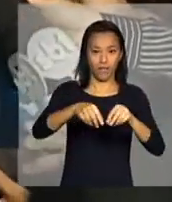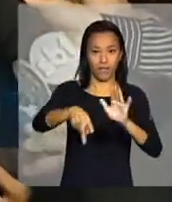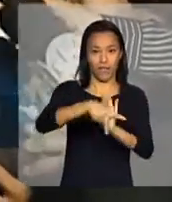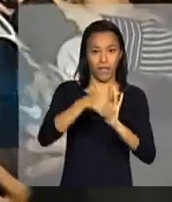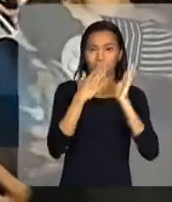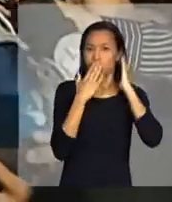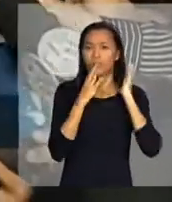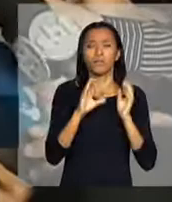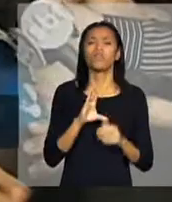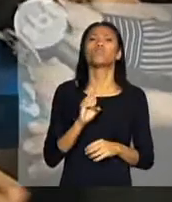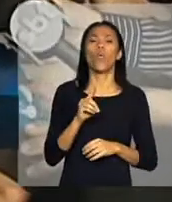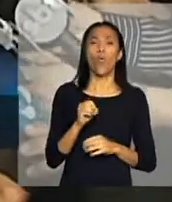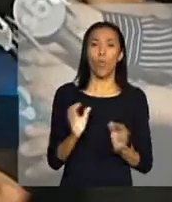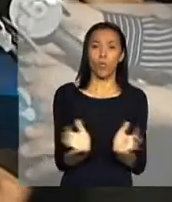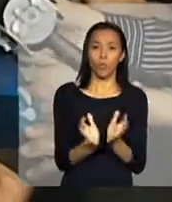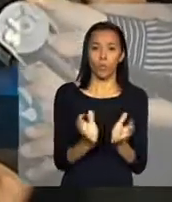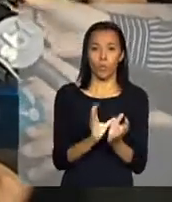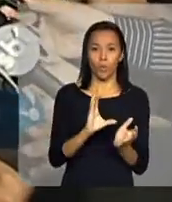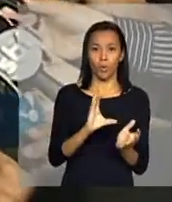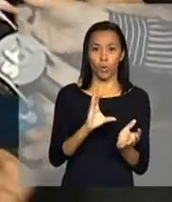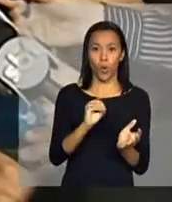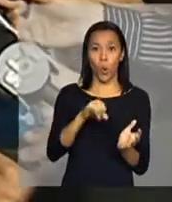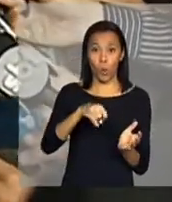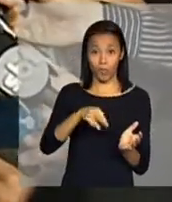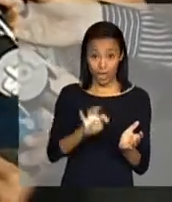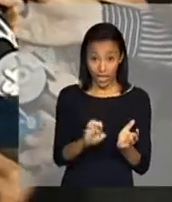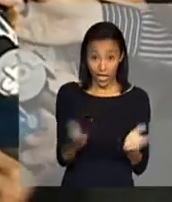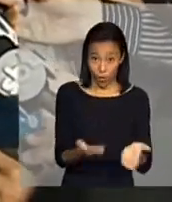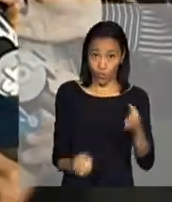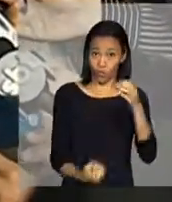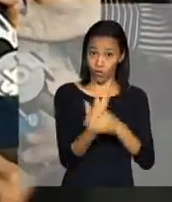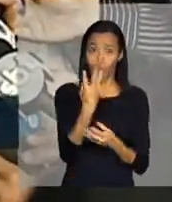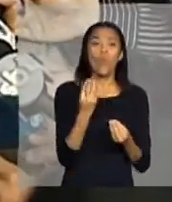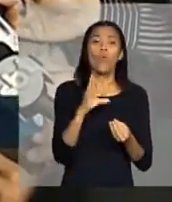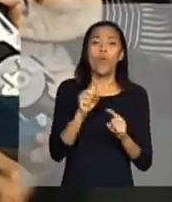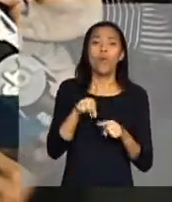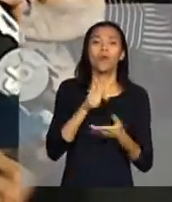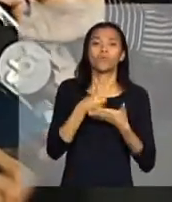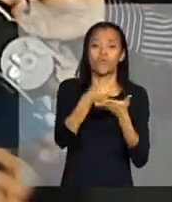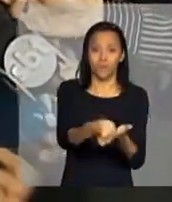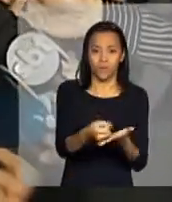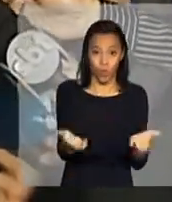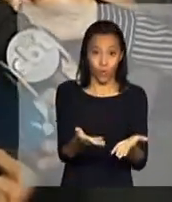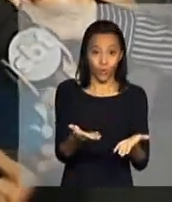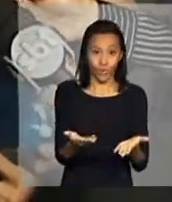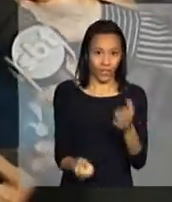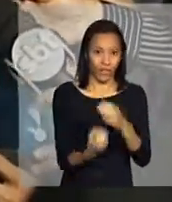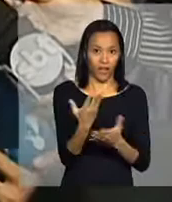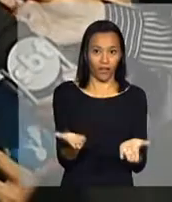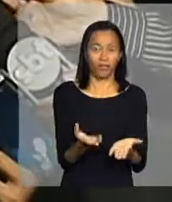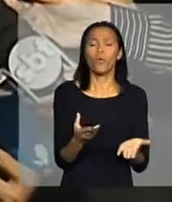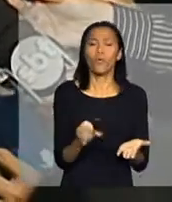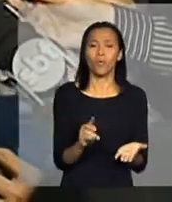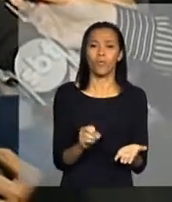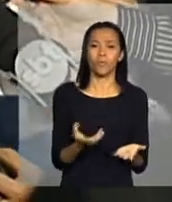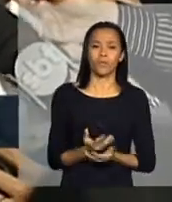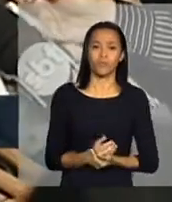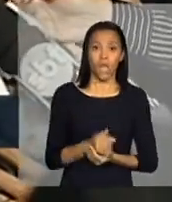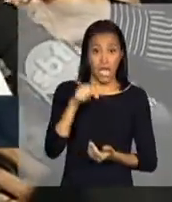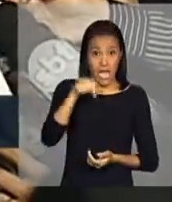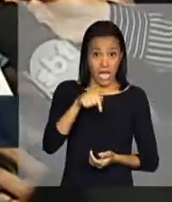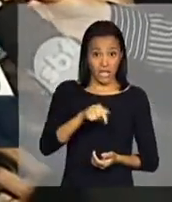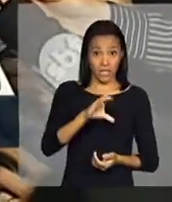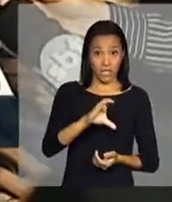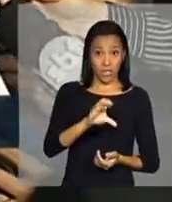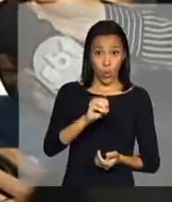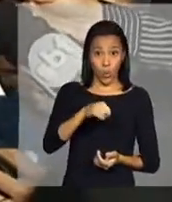comitê ajuda nisso? Qual comitê? O comitê que foi instituído. O comitê de gestão da PNEGAT, veja, o comitê de gestão da